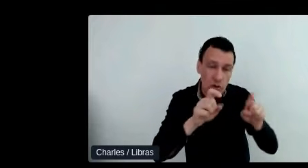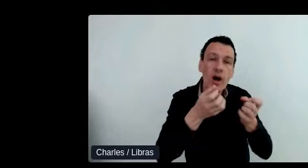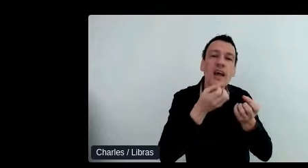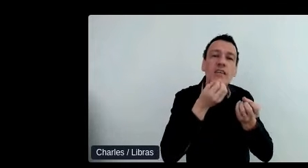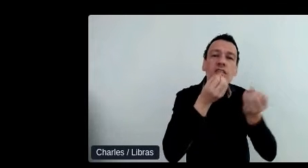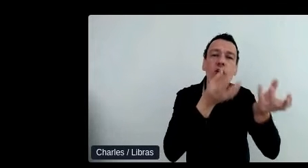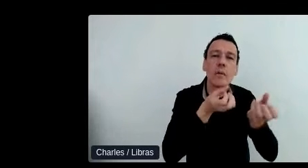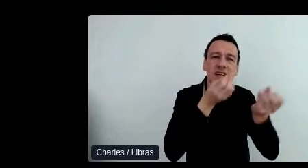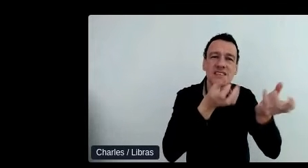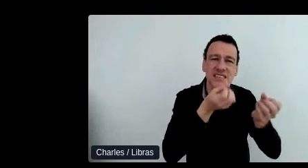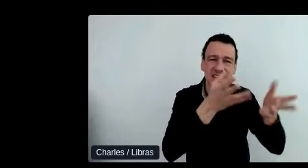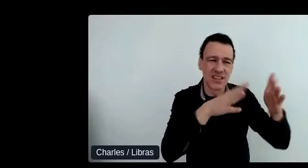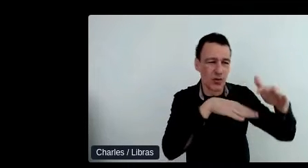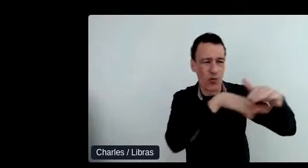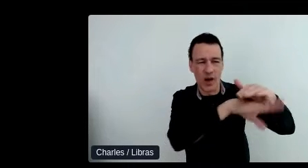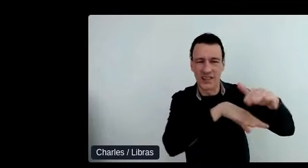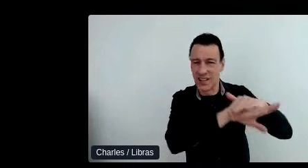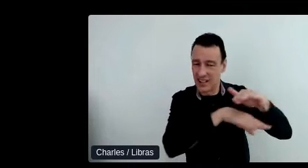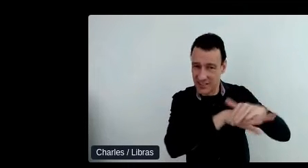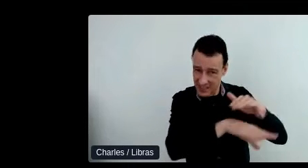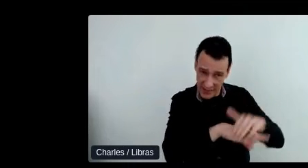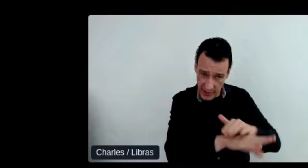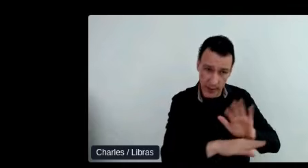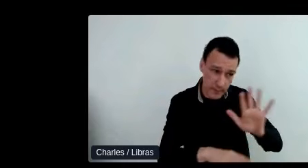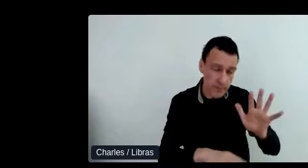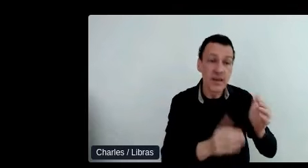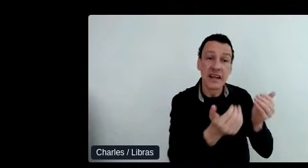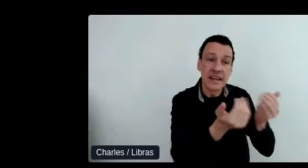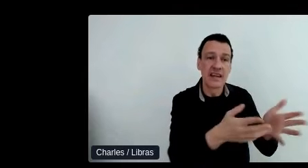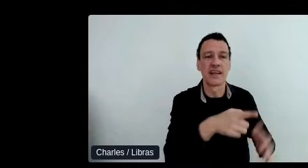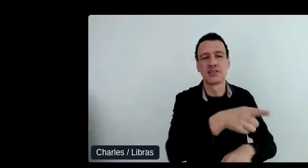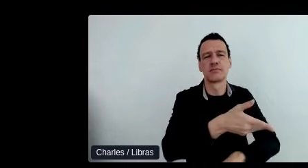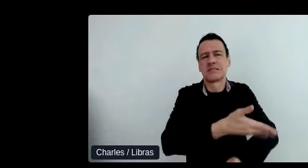a esses erros no treinamento, ele tem